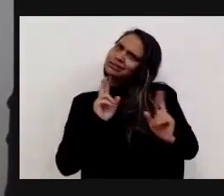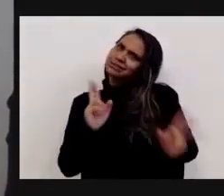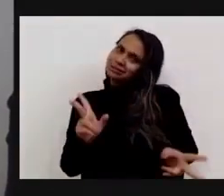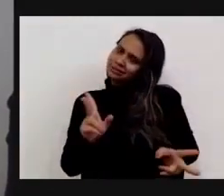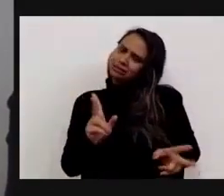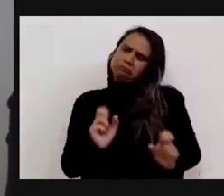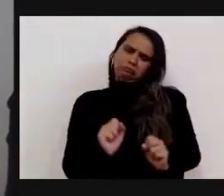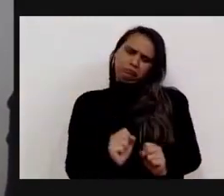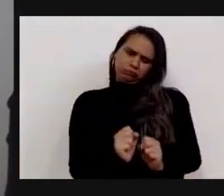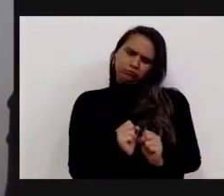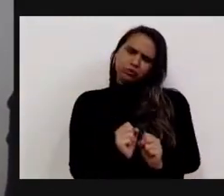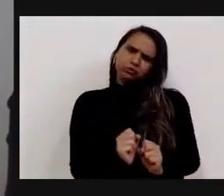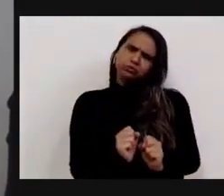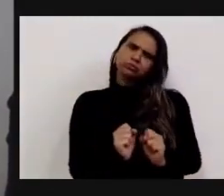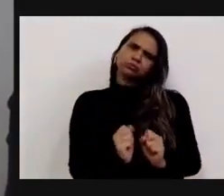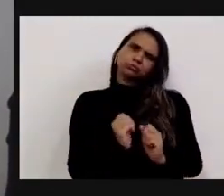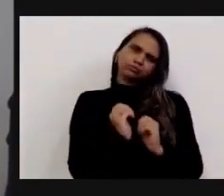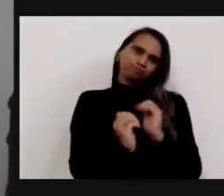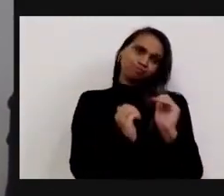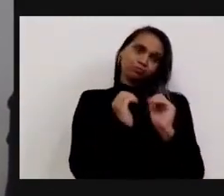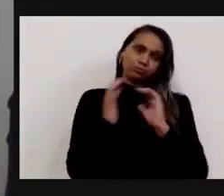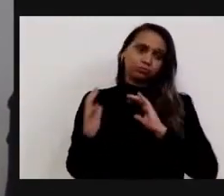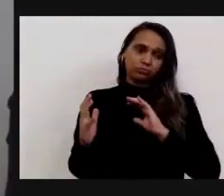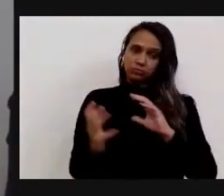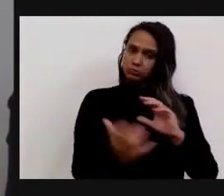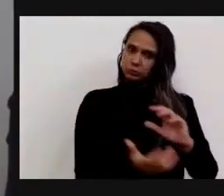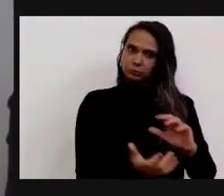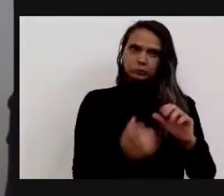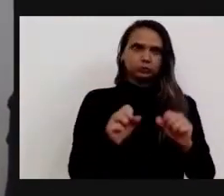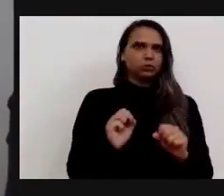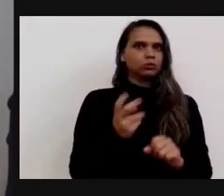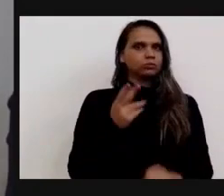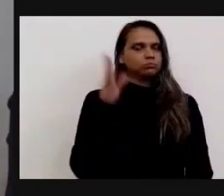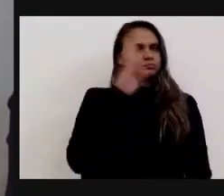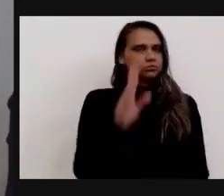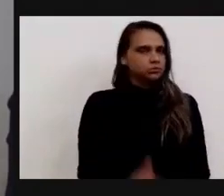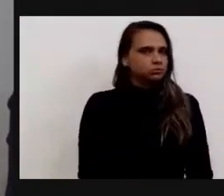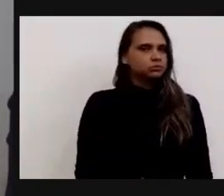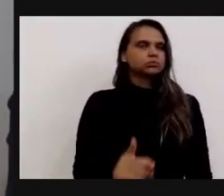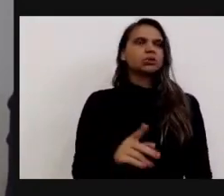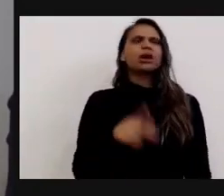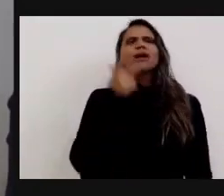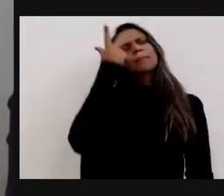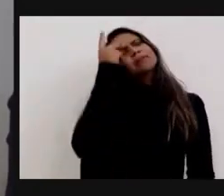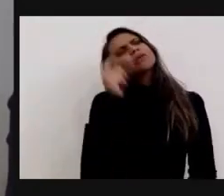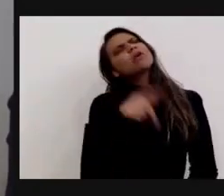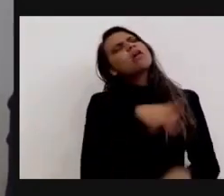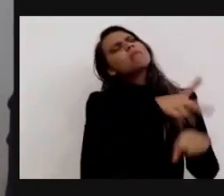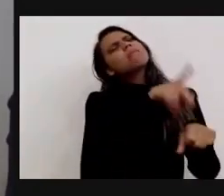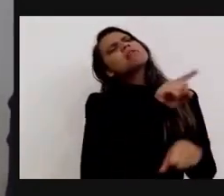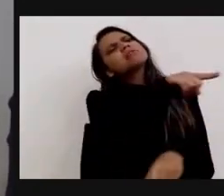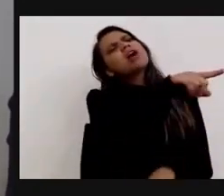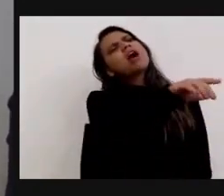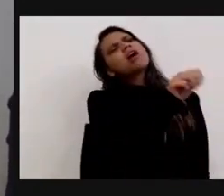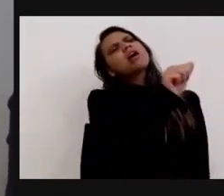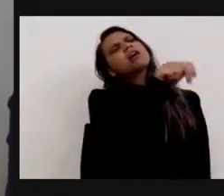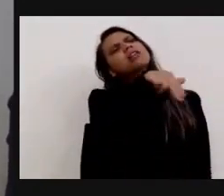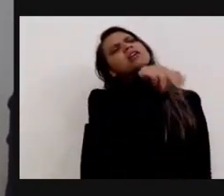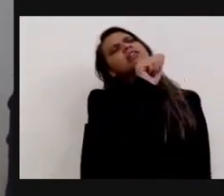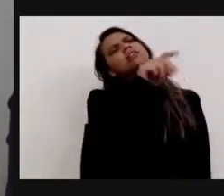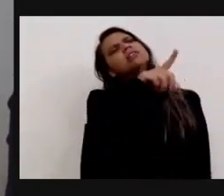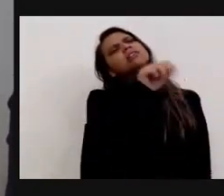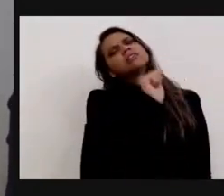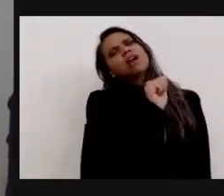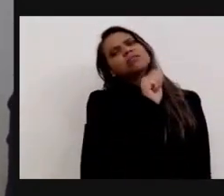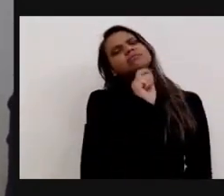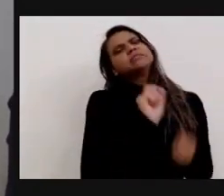estão rolando no Brasil no mundo Nossa o que que o pessoal do Canadá Tá fazendo o que que o pessoal O que que